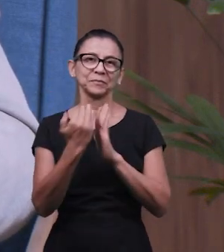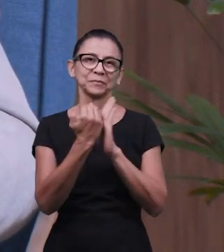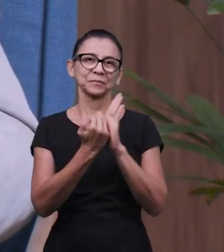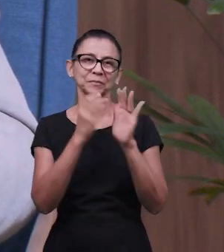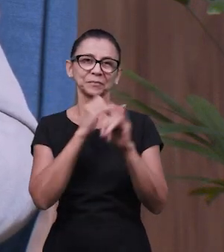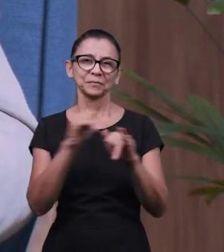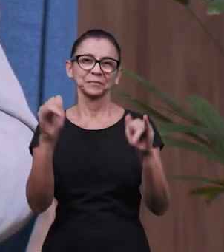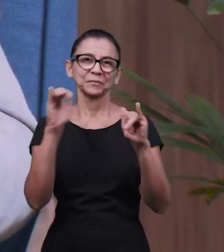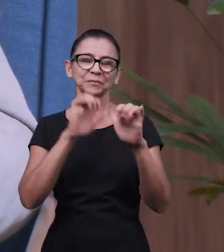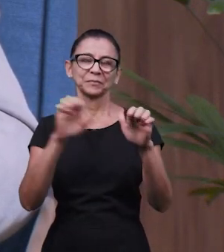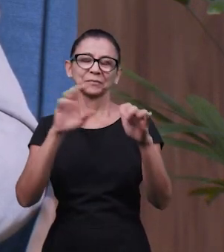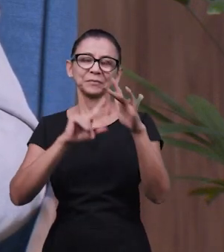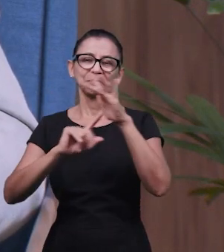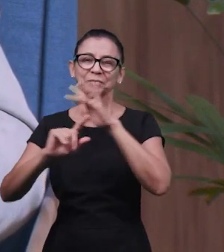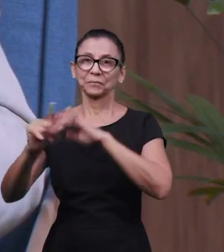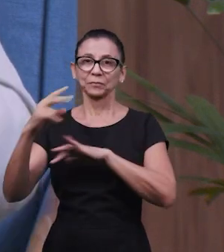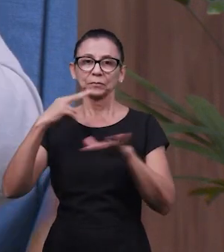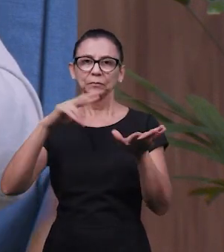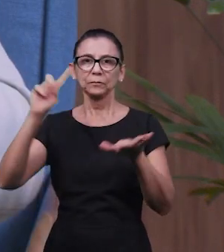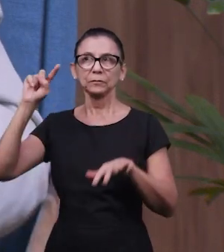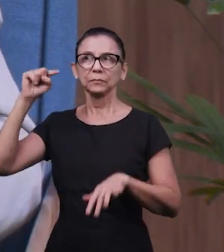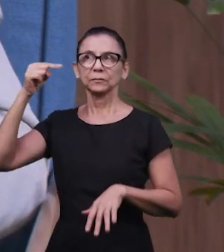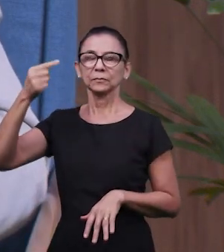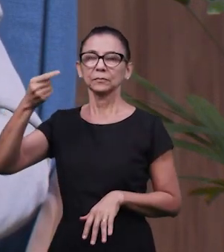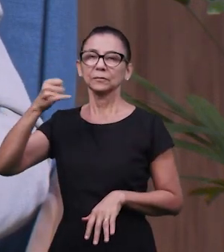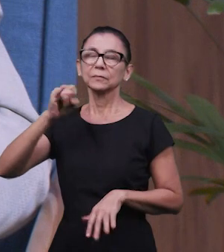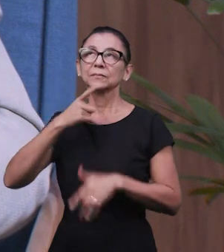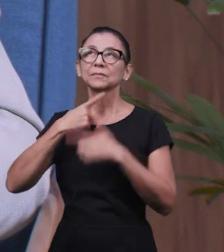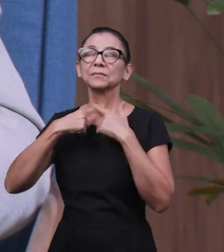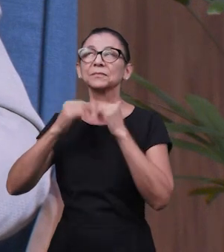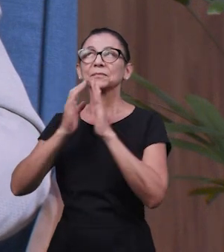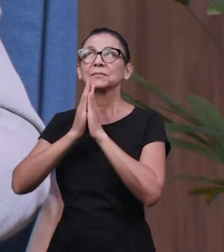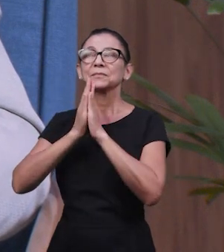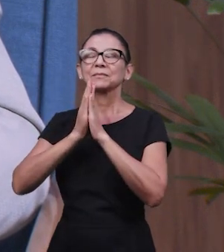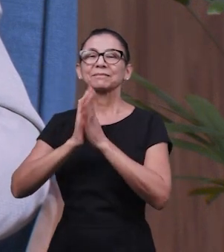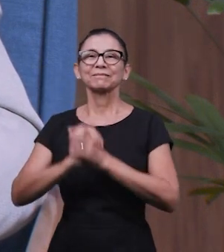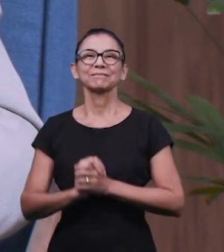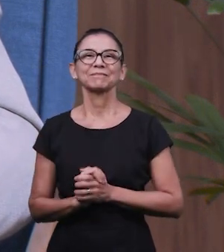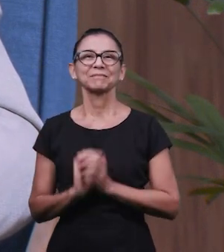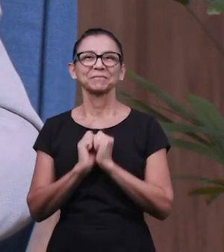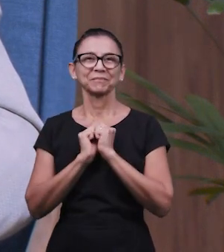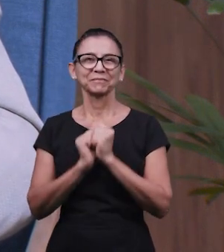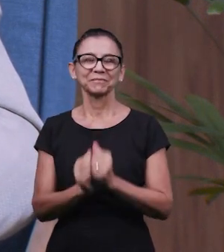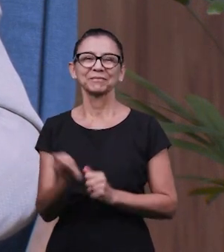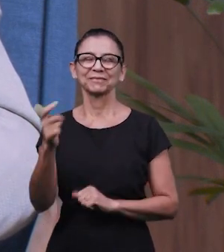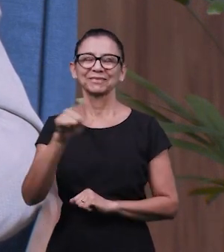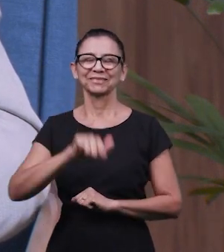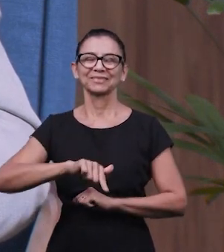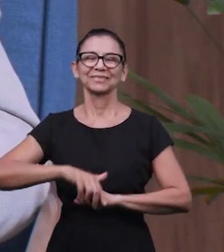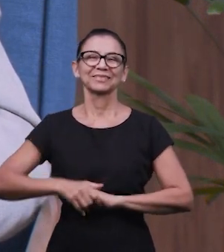especial que está sendo preparada para você na nova TV Manaim. E o endereço é esse,